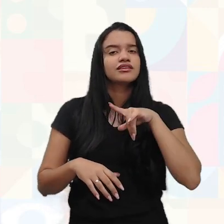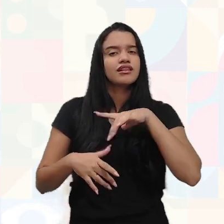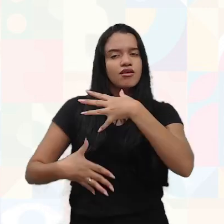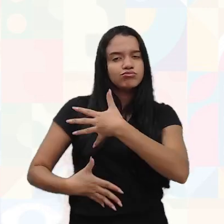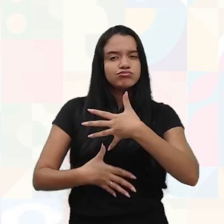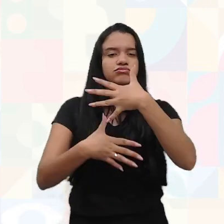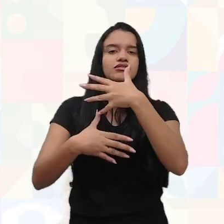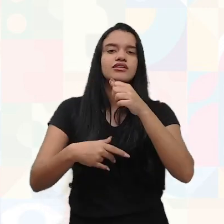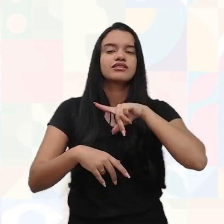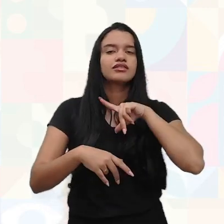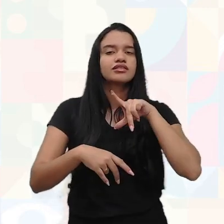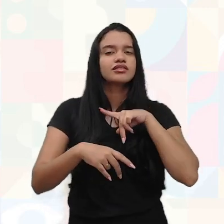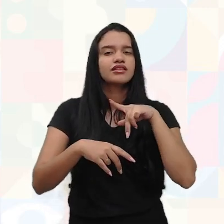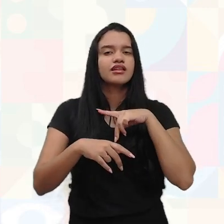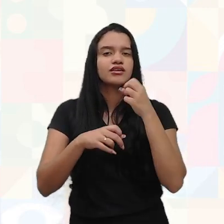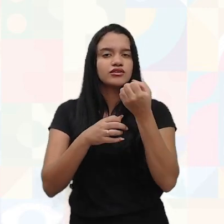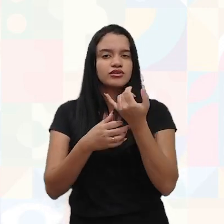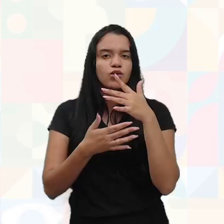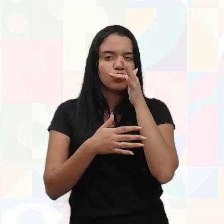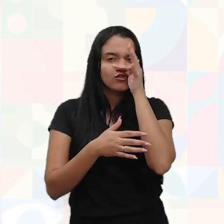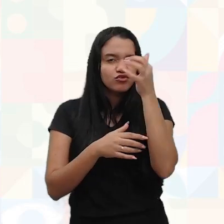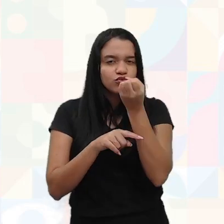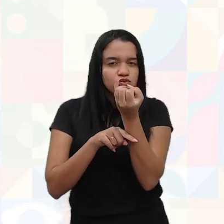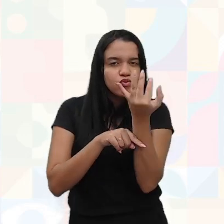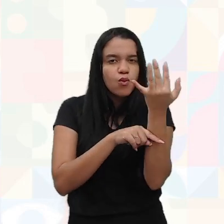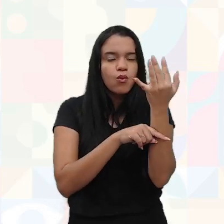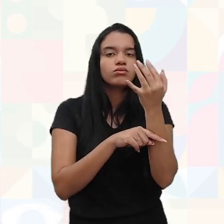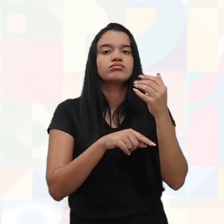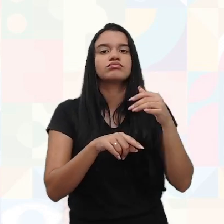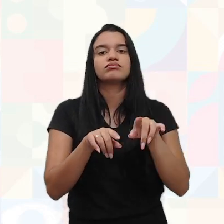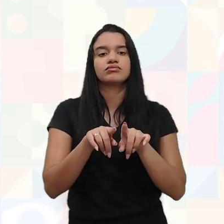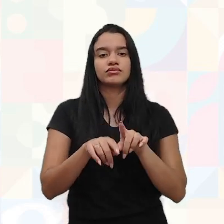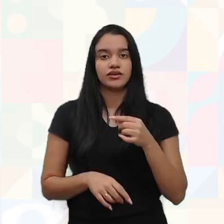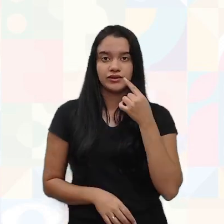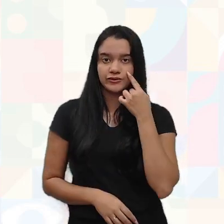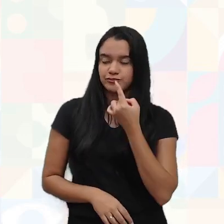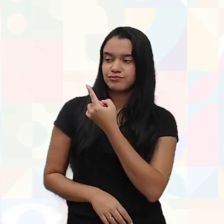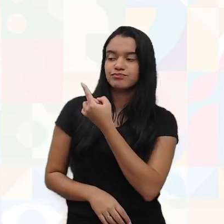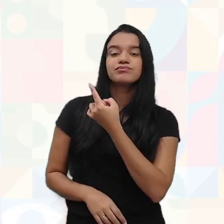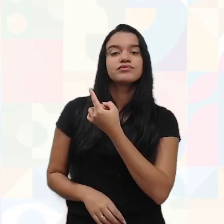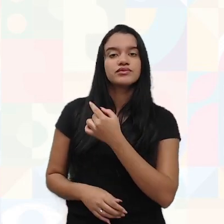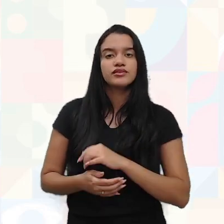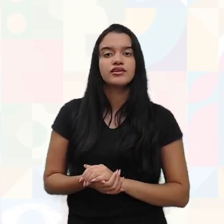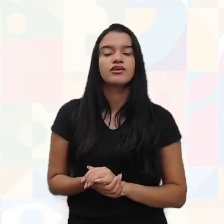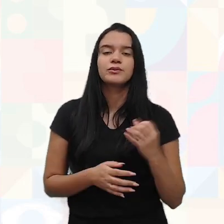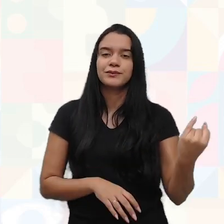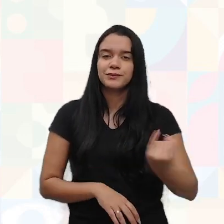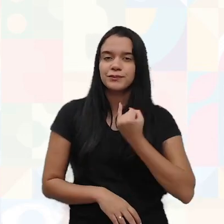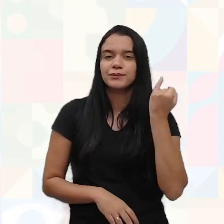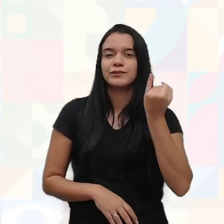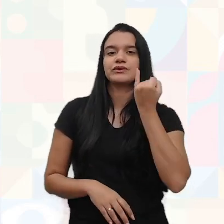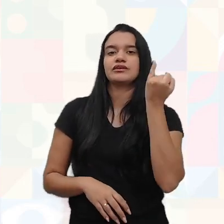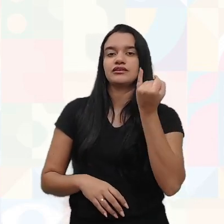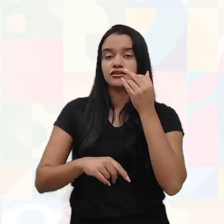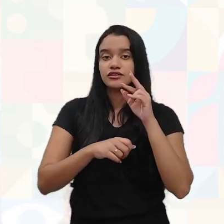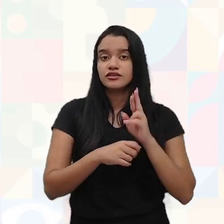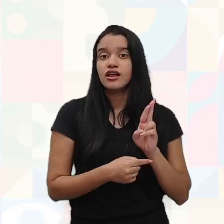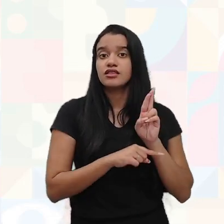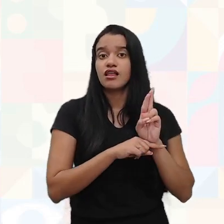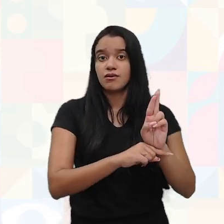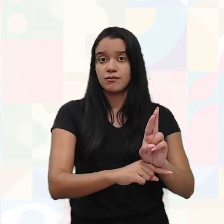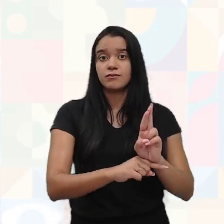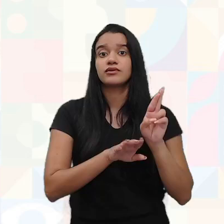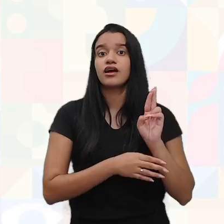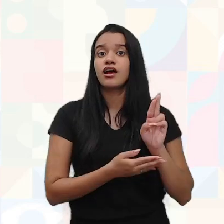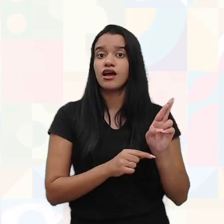uma perspectiva, né? Perspectiva que a gente viu em desenho técnico, né? Muito importante na representação dos projetos. E, por